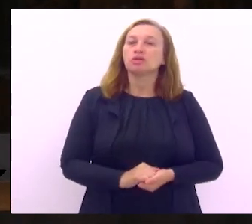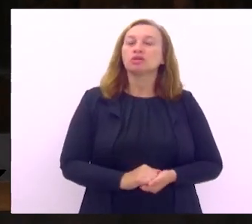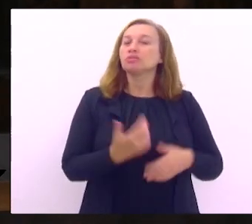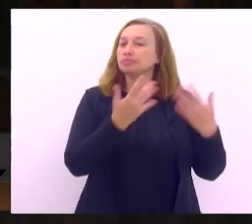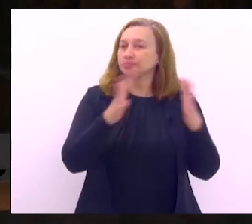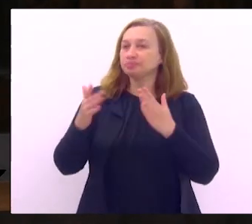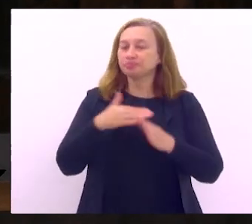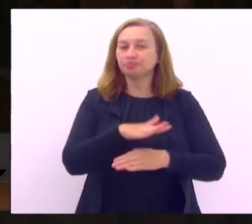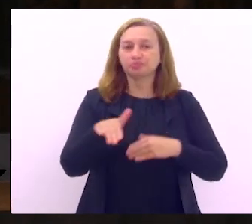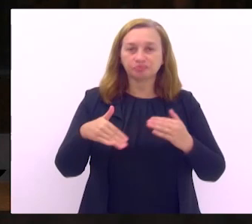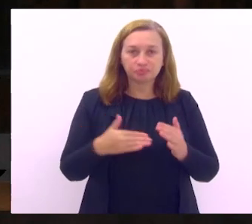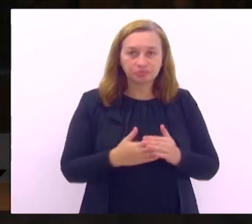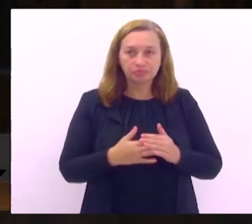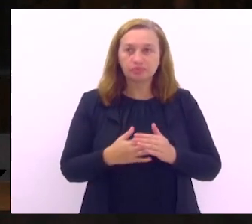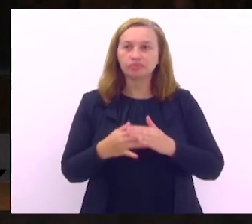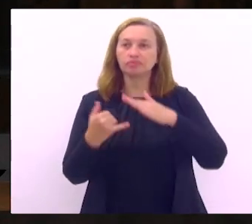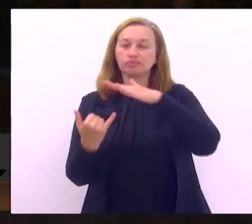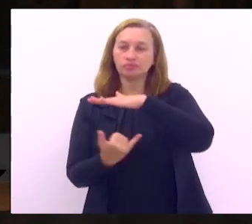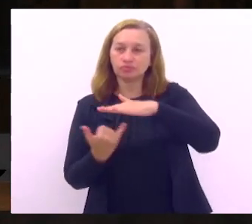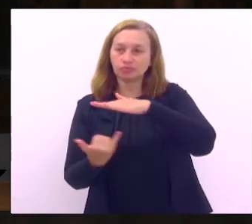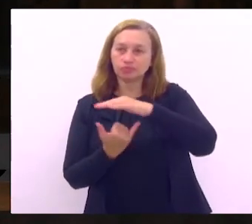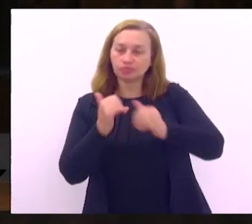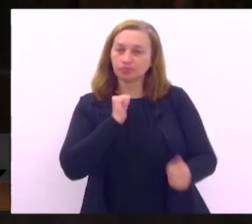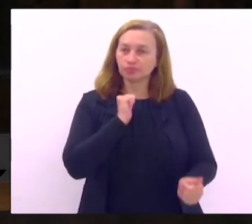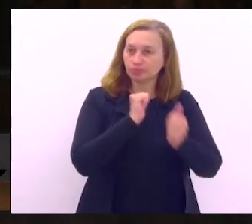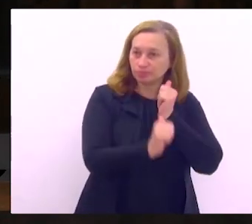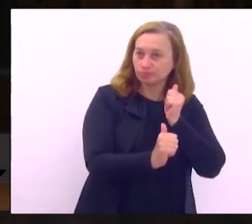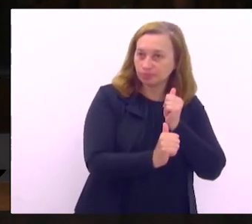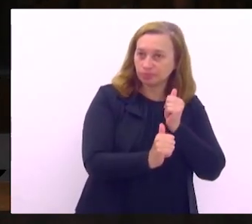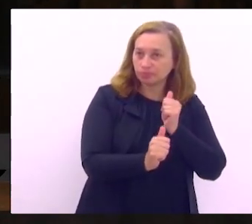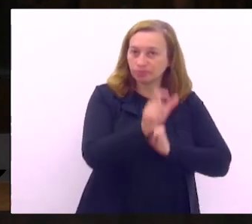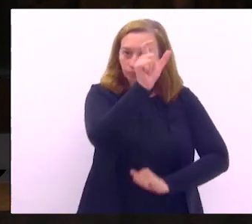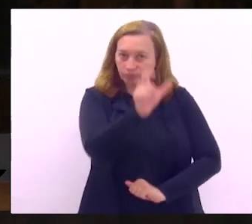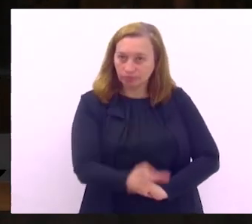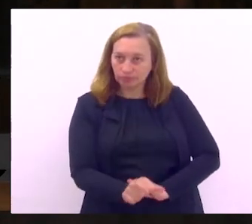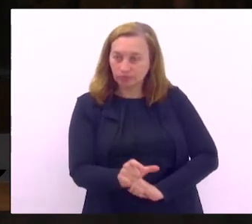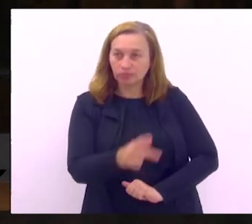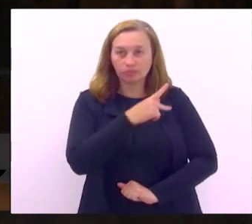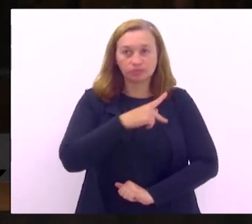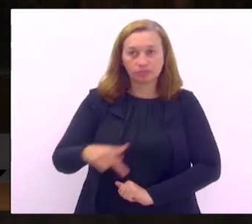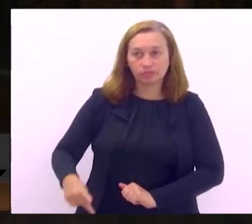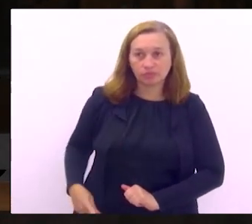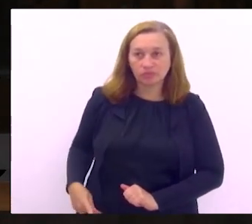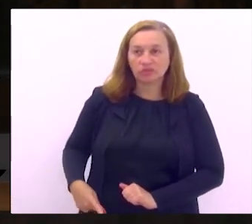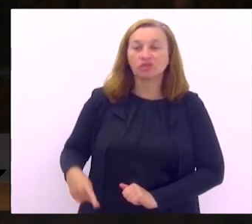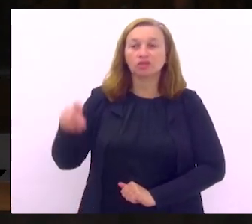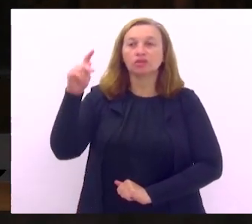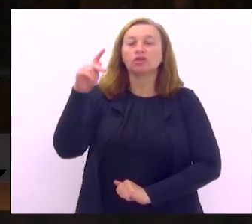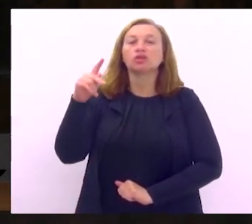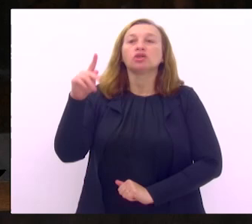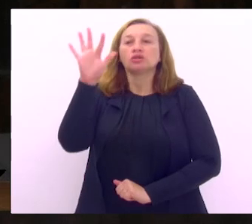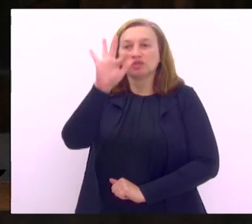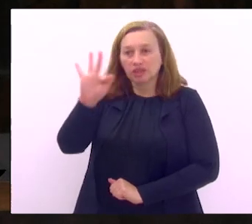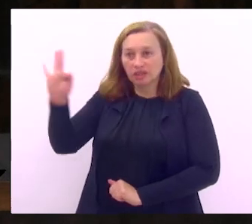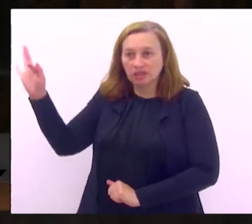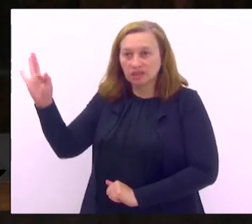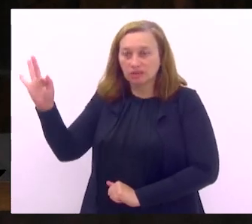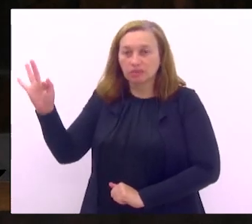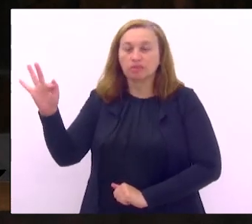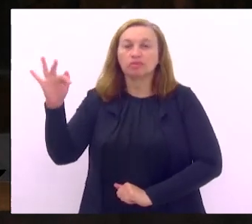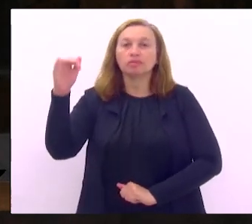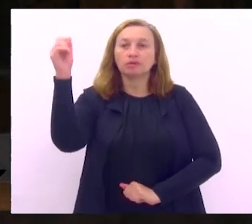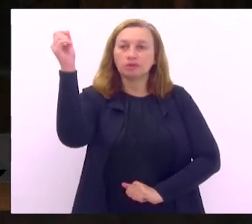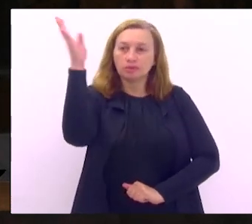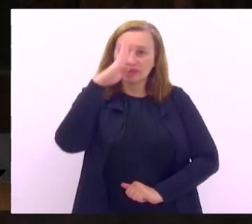a todas as entidades esportivas, na figura do nosso presidente da Confederação Brasileira, saudar todos